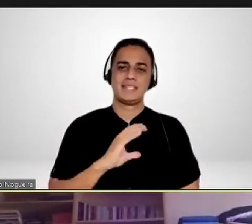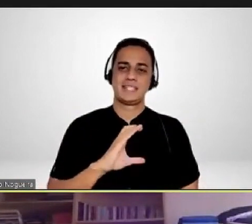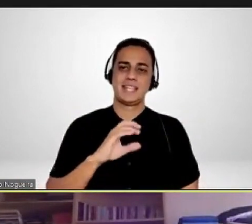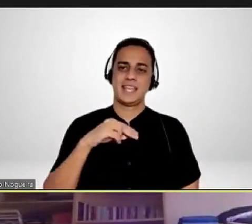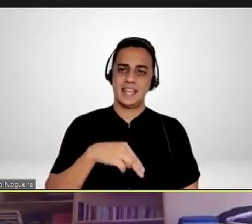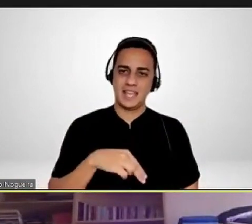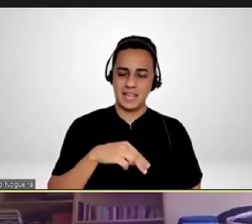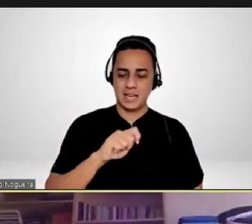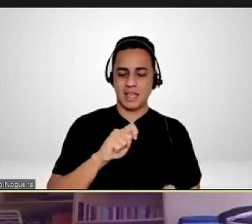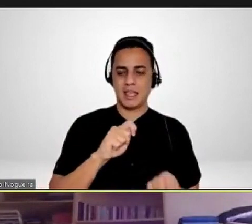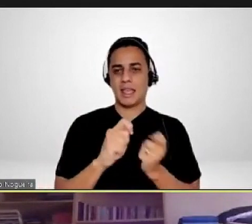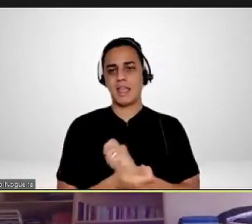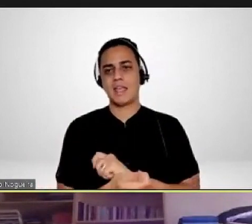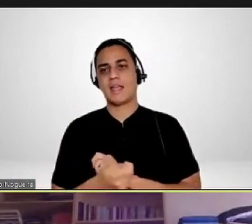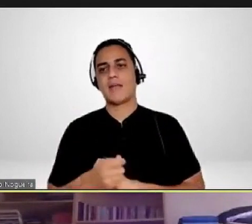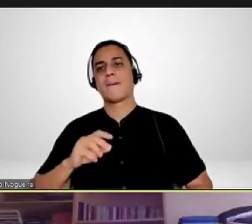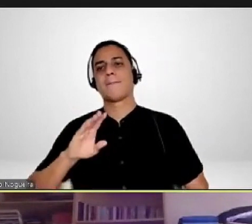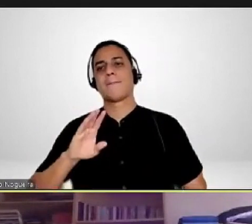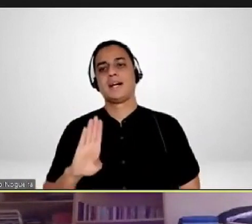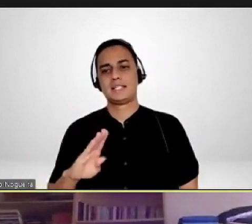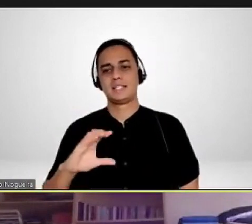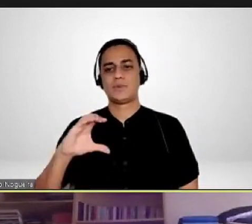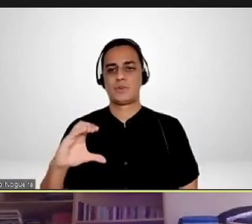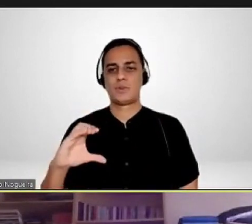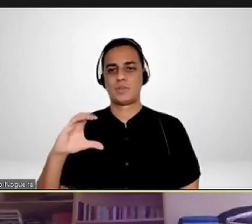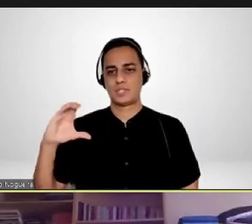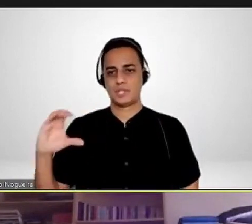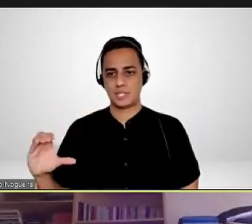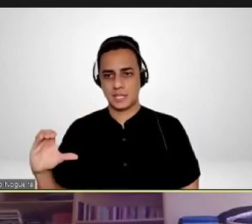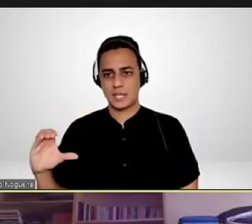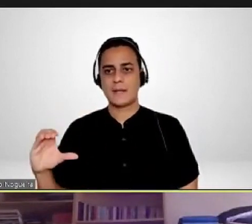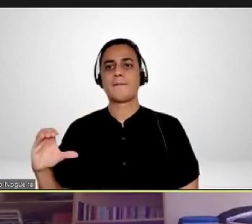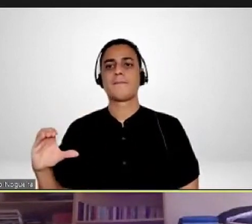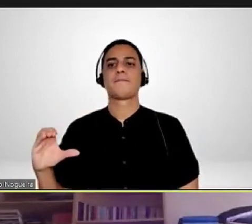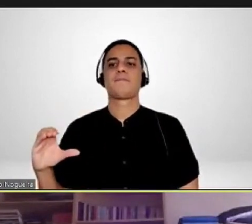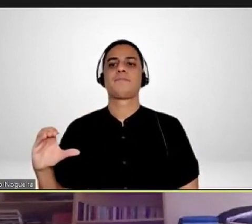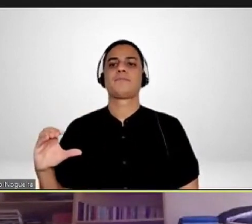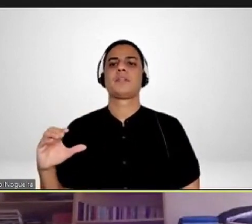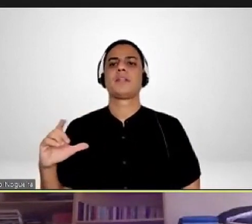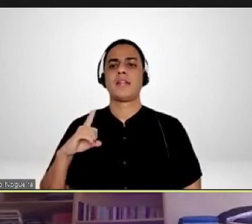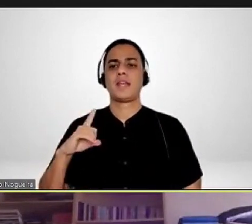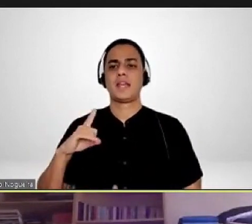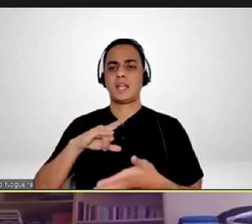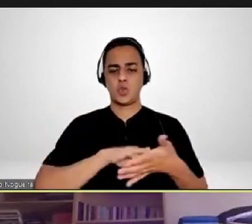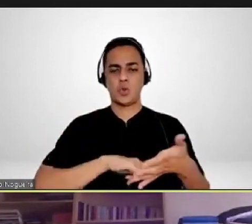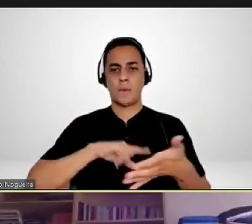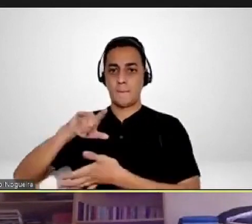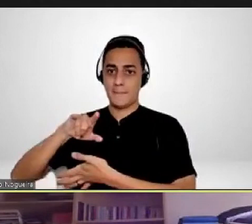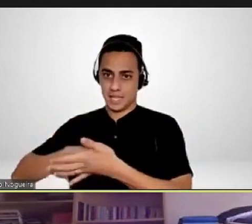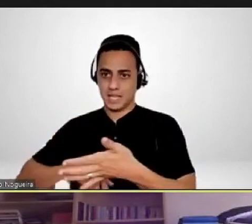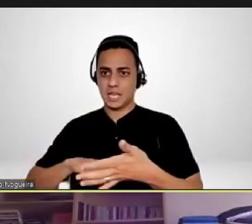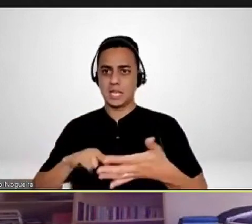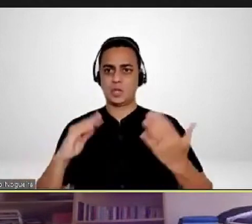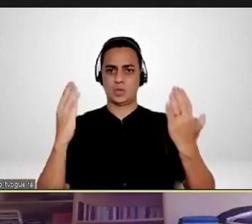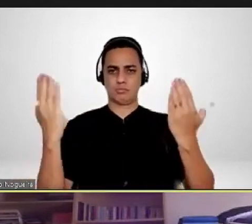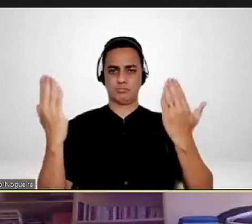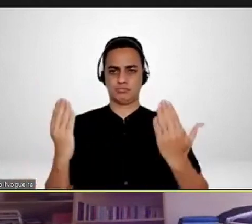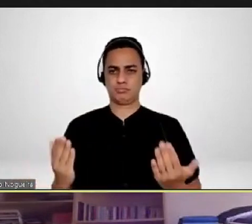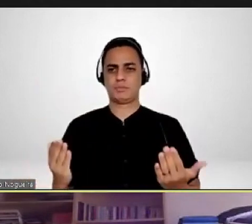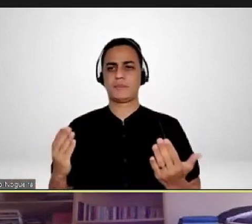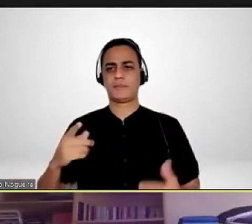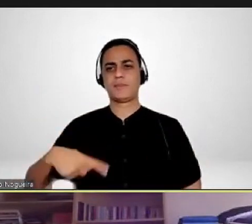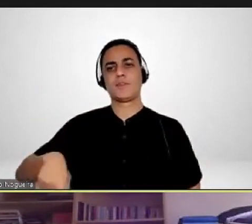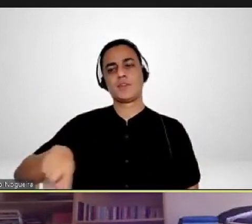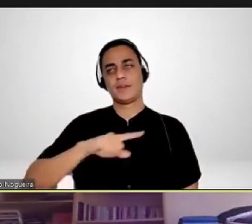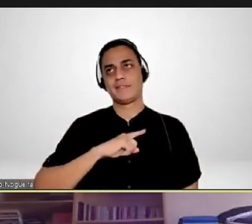base comum curricular, essa base comum curricular, são documentos que, a gente queira